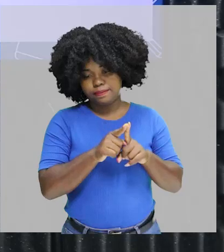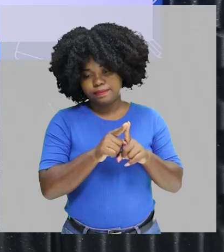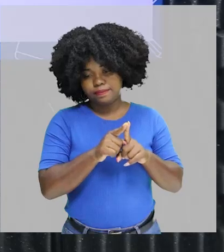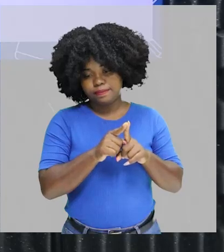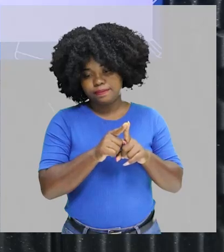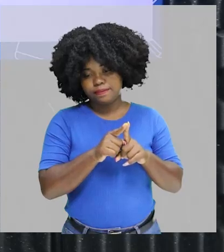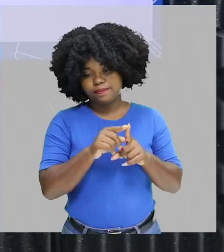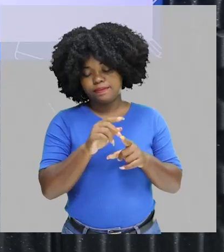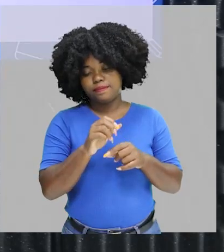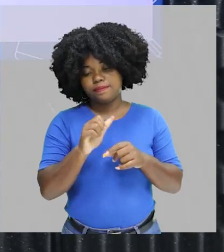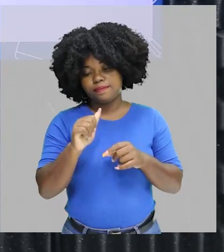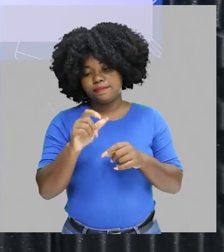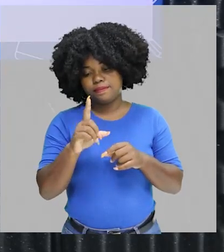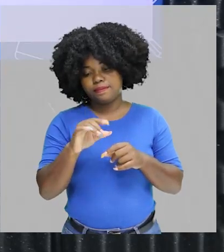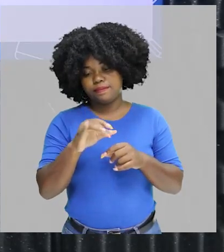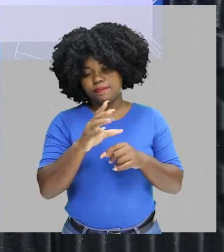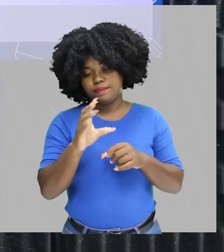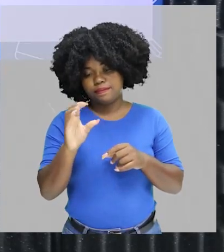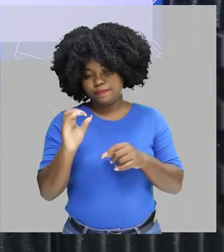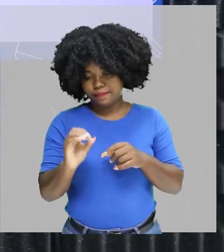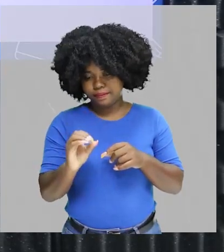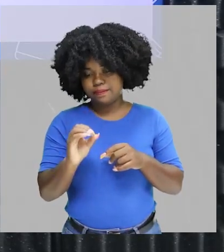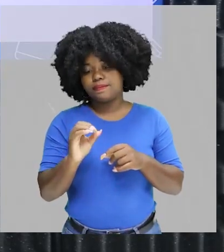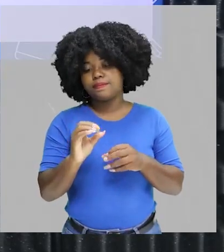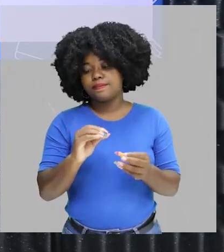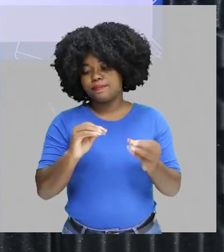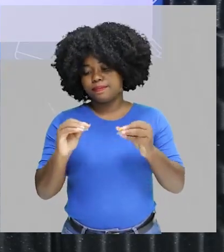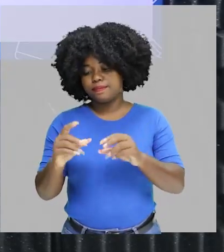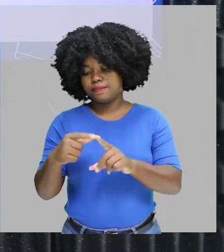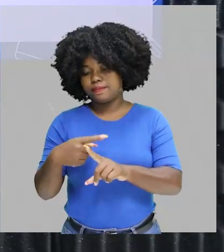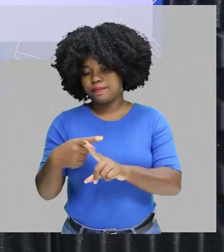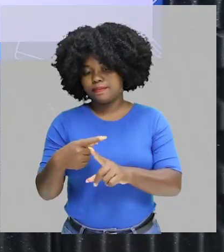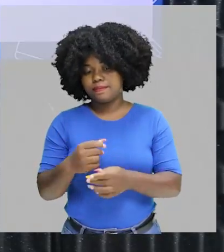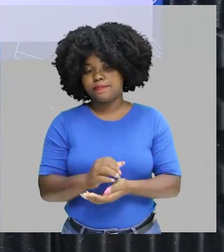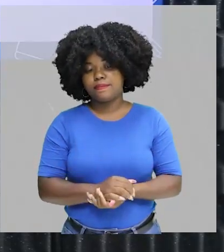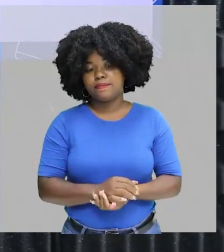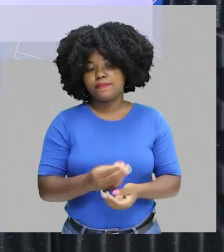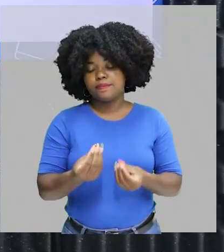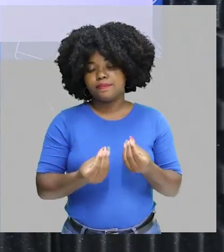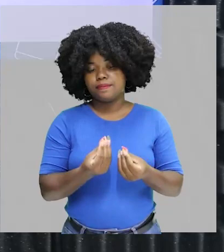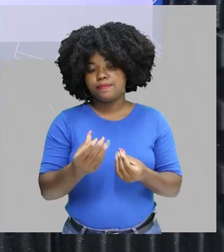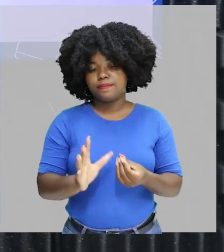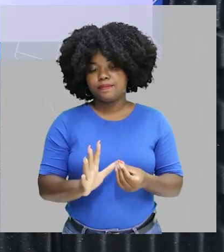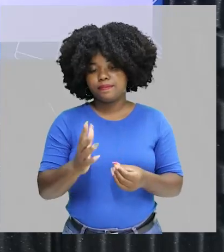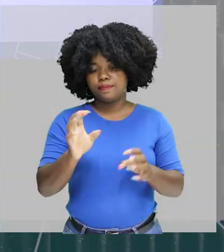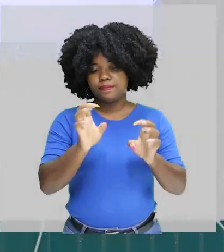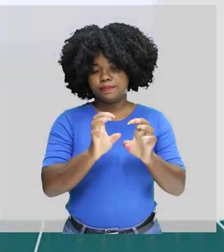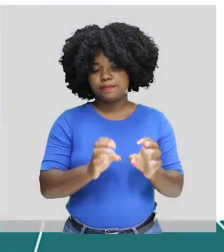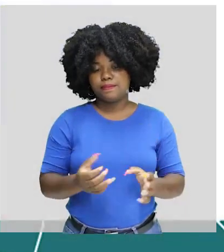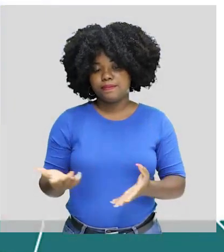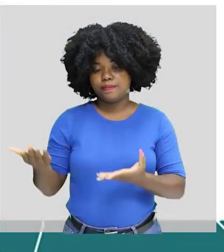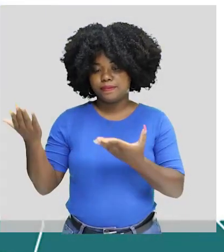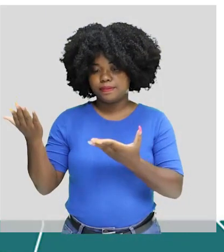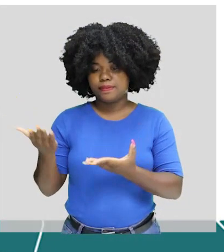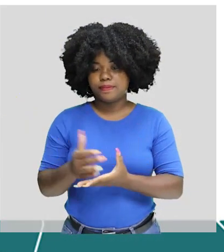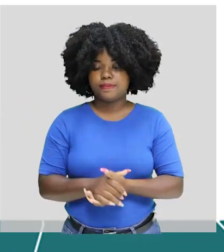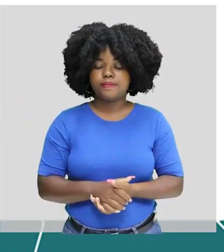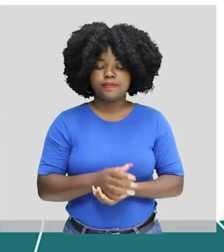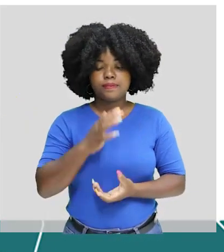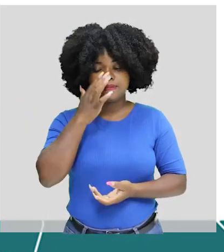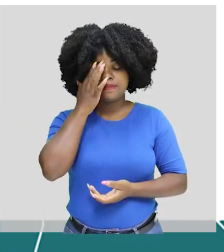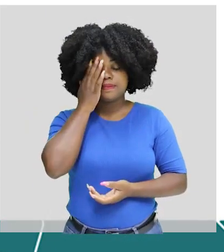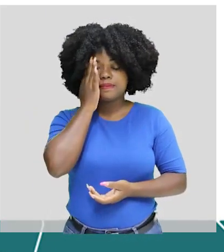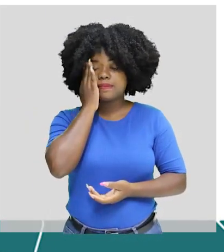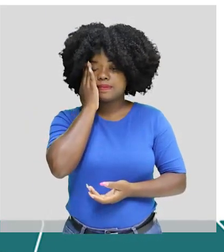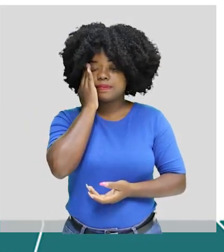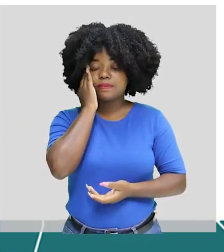de adição, certo? Também é uma reação de adição. Porque ocorre com compostos que vão